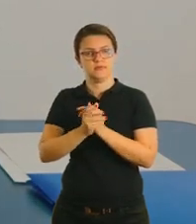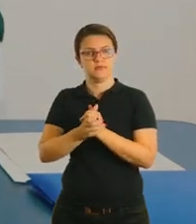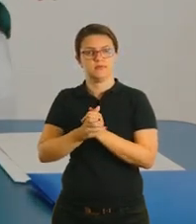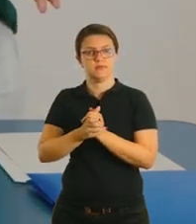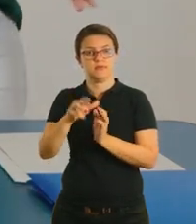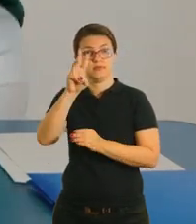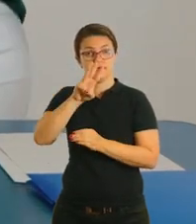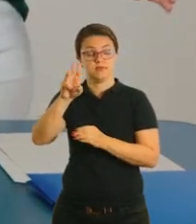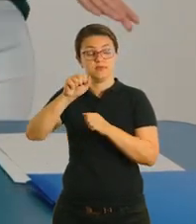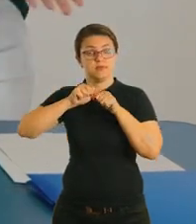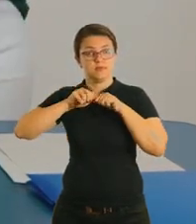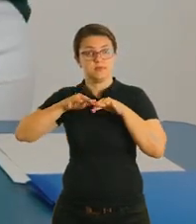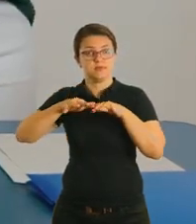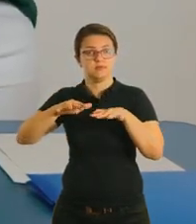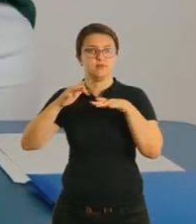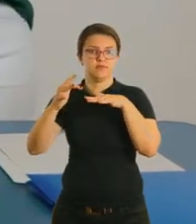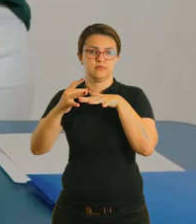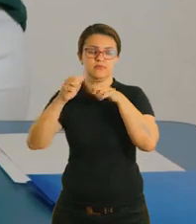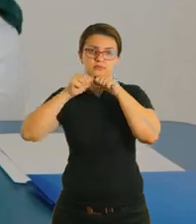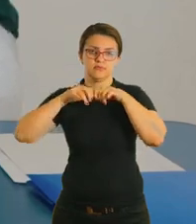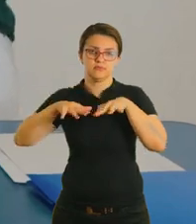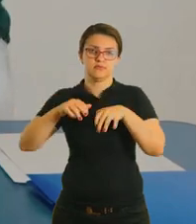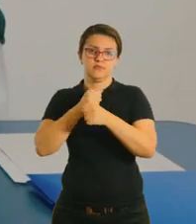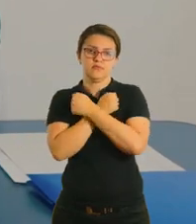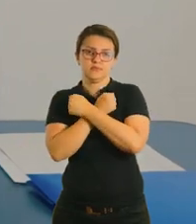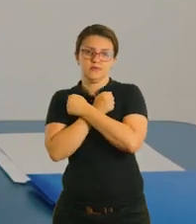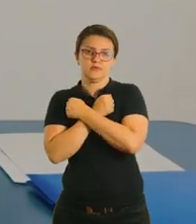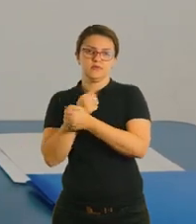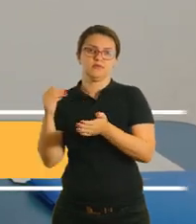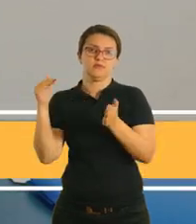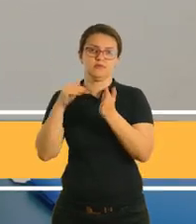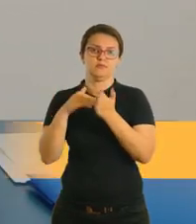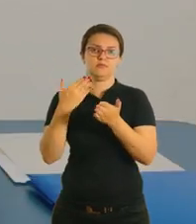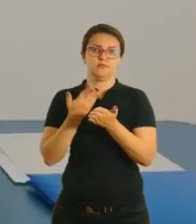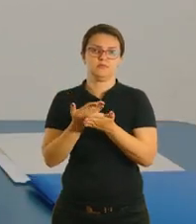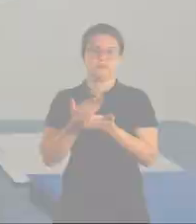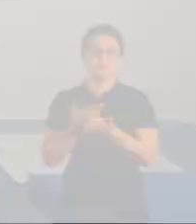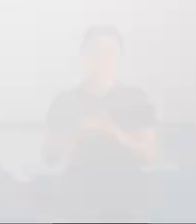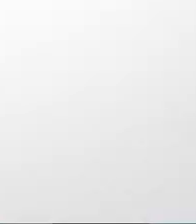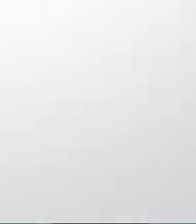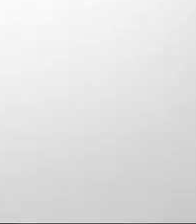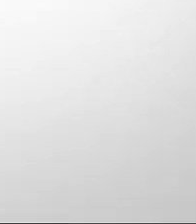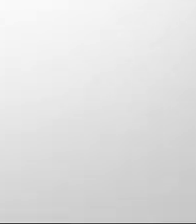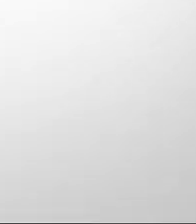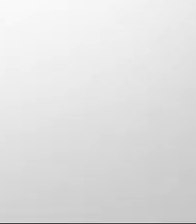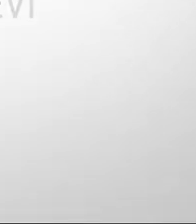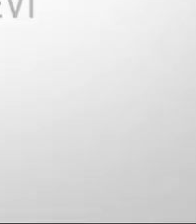tá? Compartilhem o nosso link nas redes sociais. Um abraço para vocês e até a próxima!